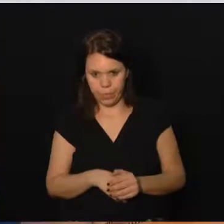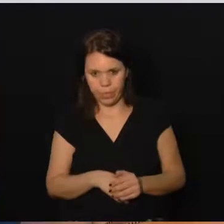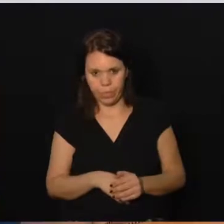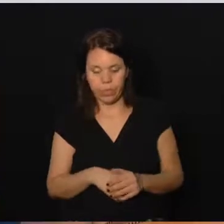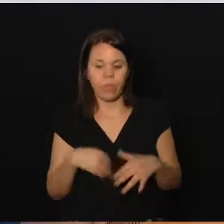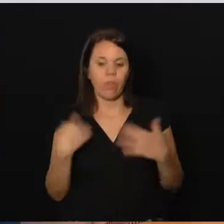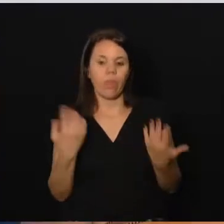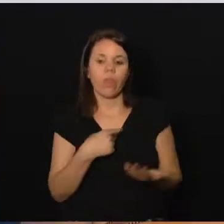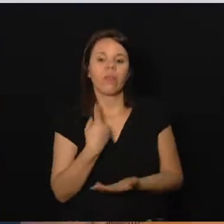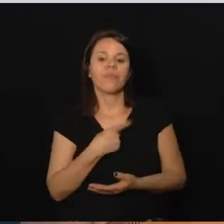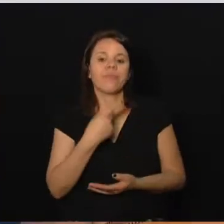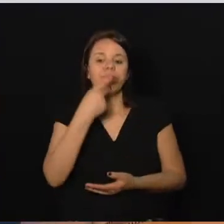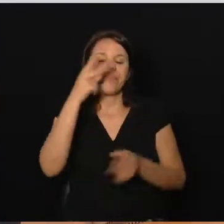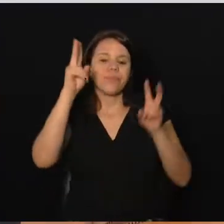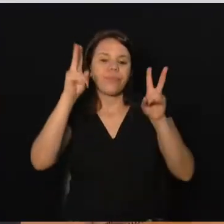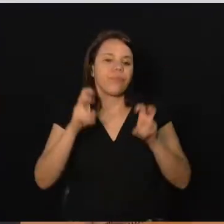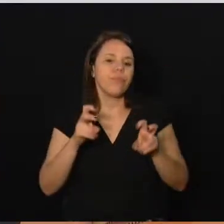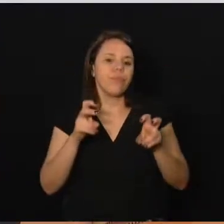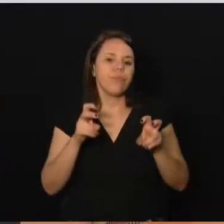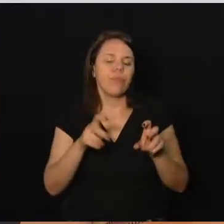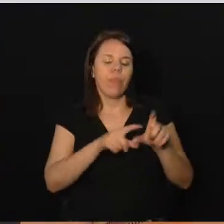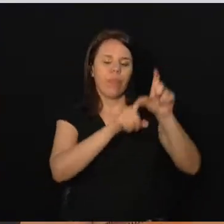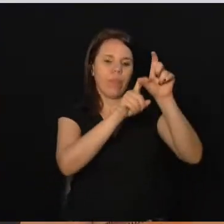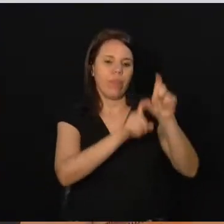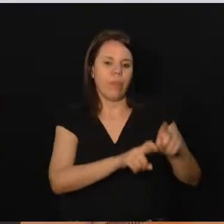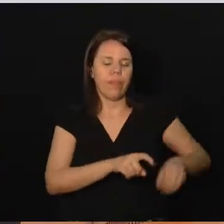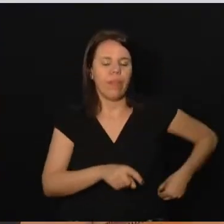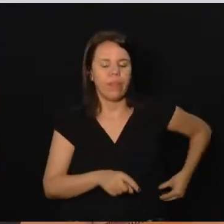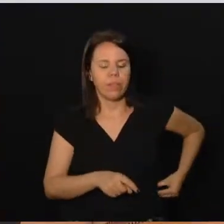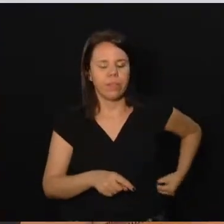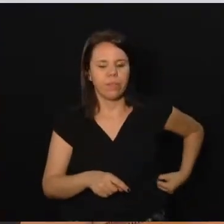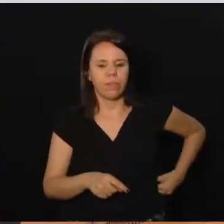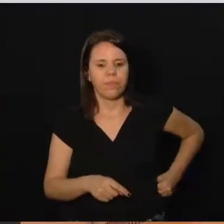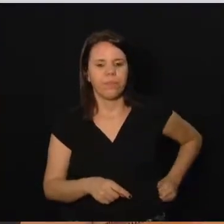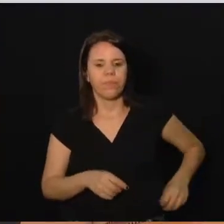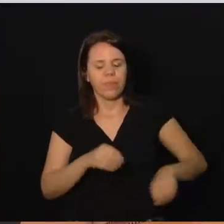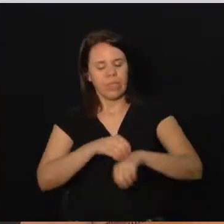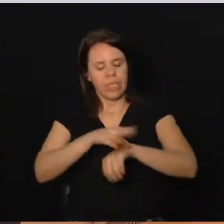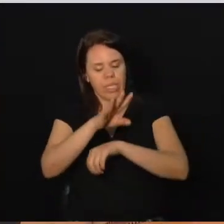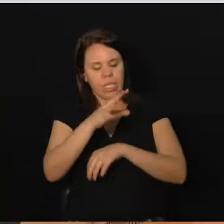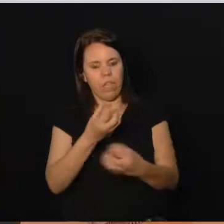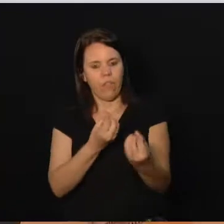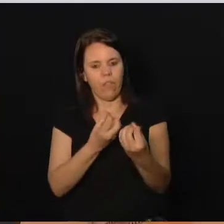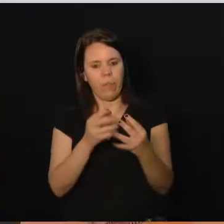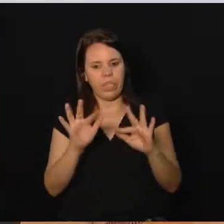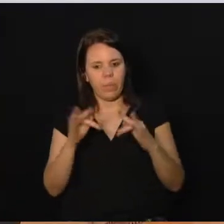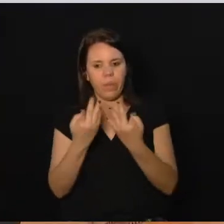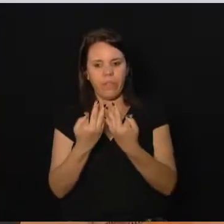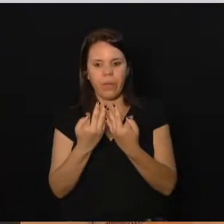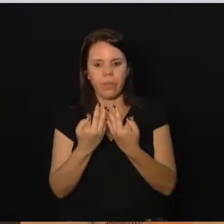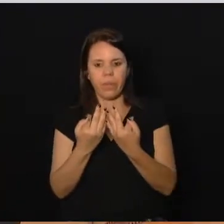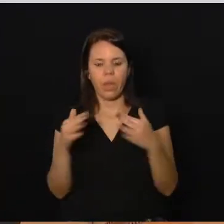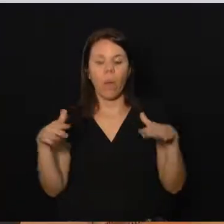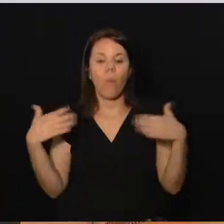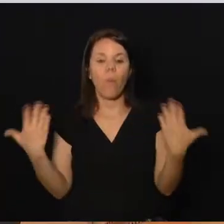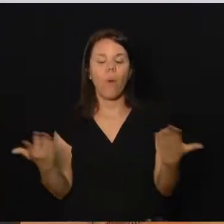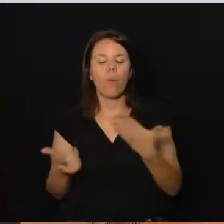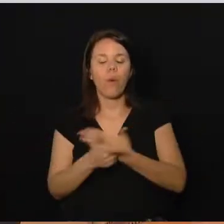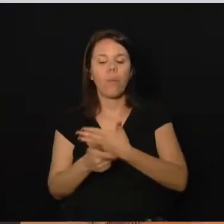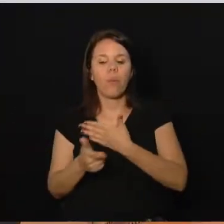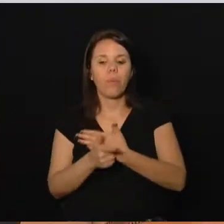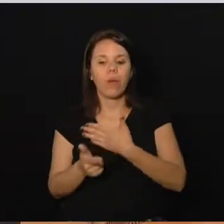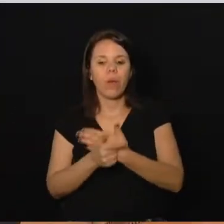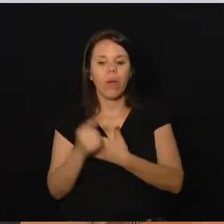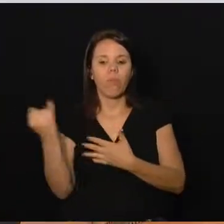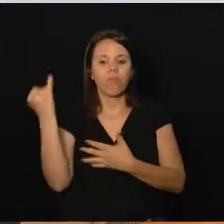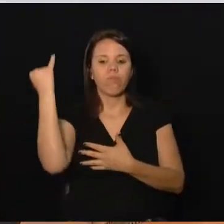vamos falar de codependência, a gente precisa fazer e trazer essa informação para a família, para ela ver qual que é o papel que é